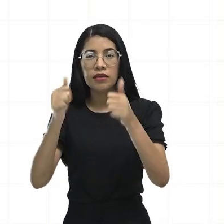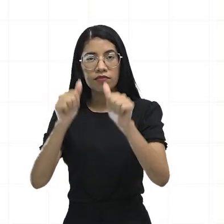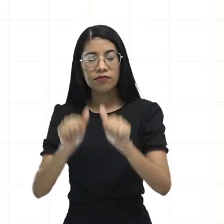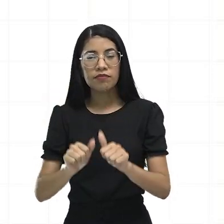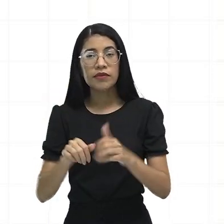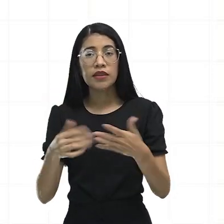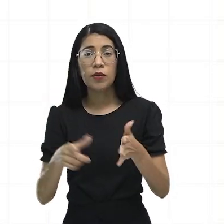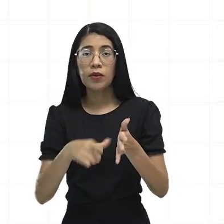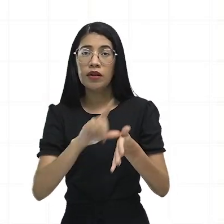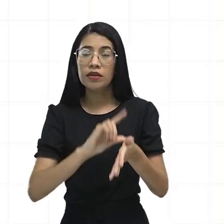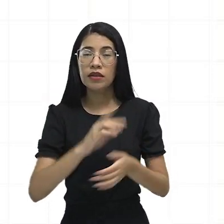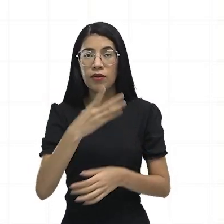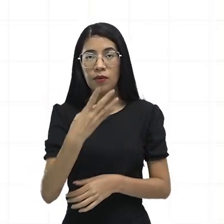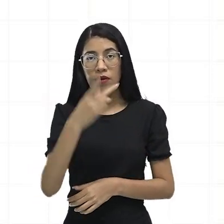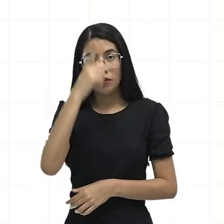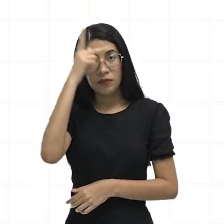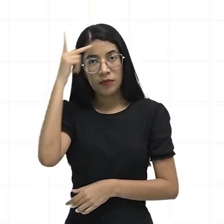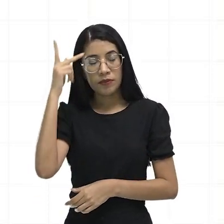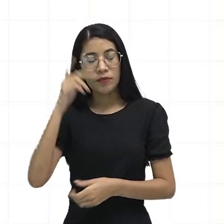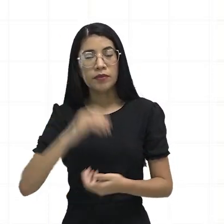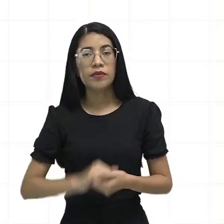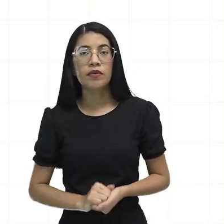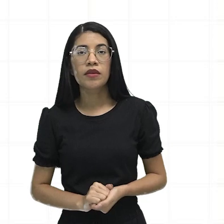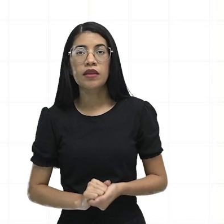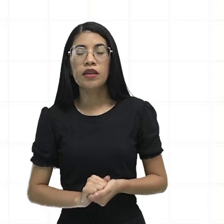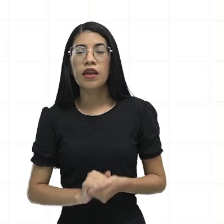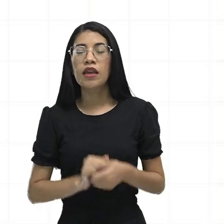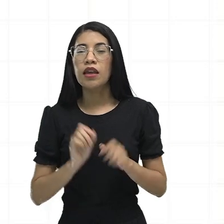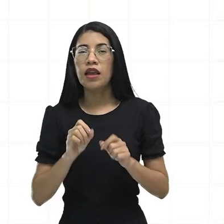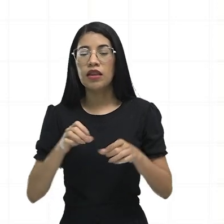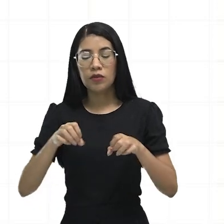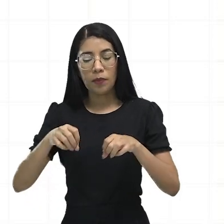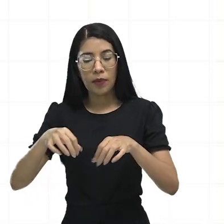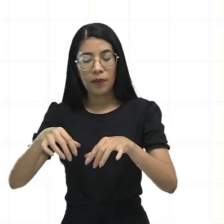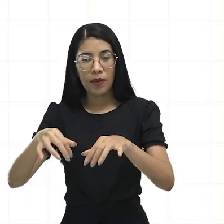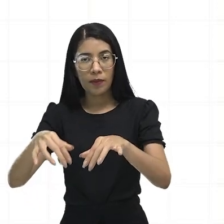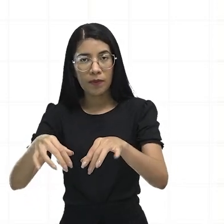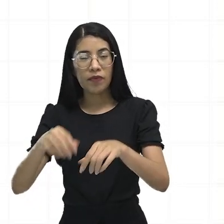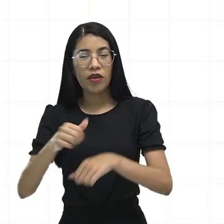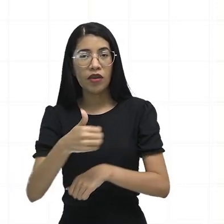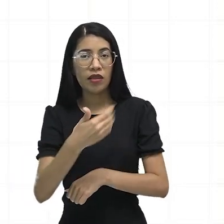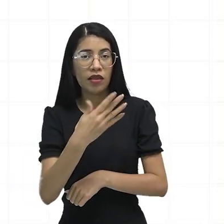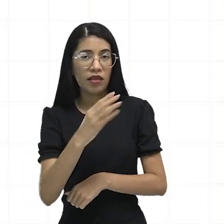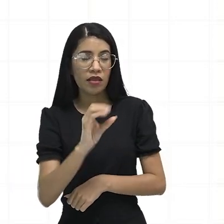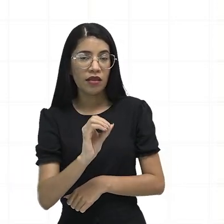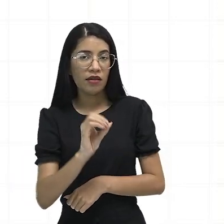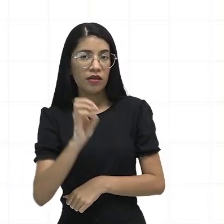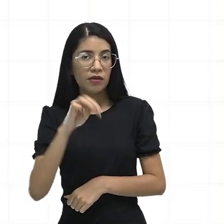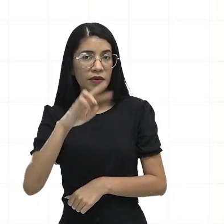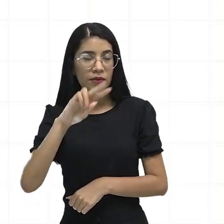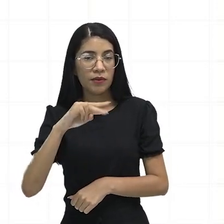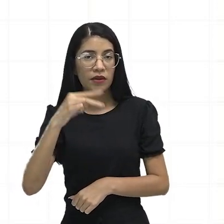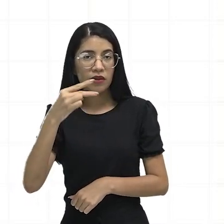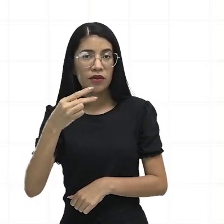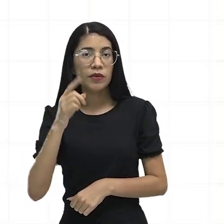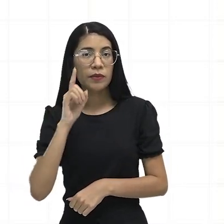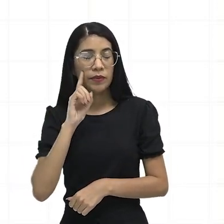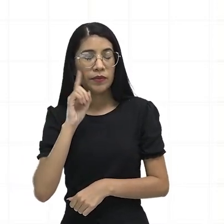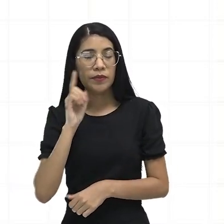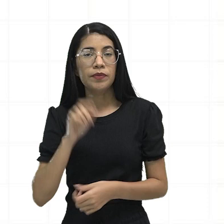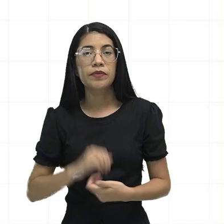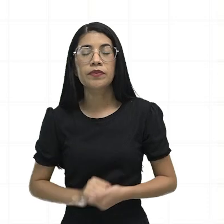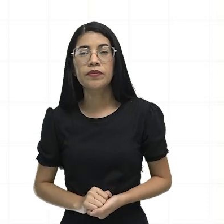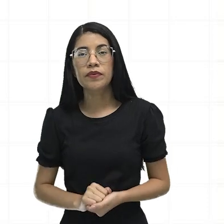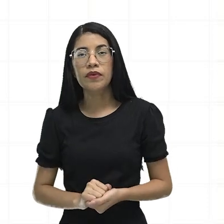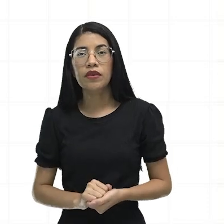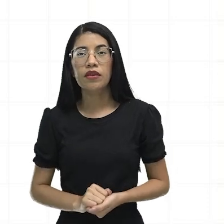4 pessoas, né? E essas 4 pessoas plantavam 10 metros quadrados por dia, ok?